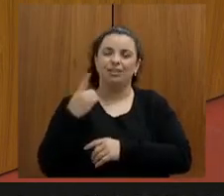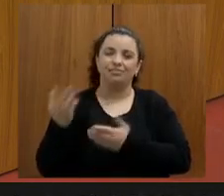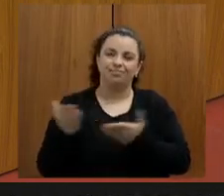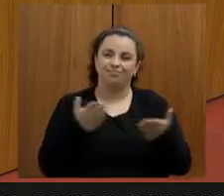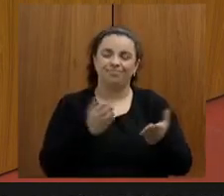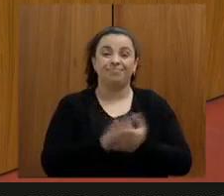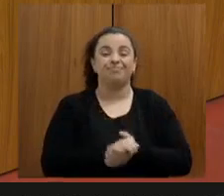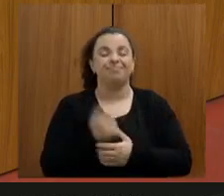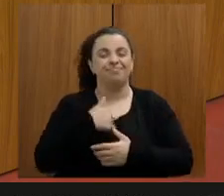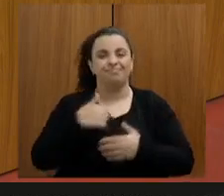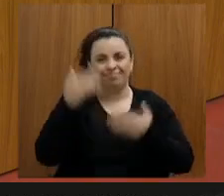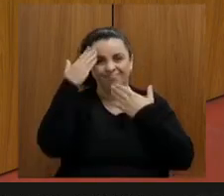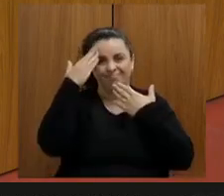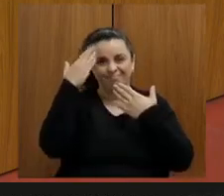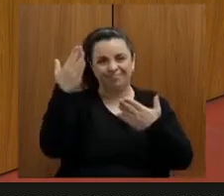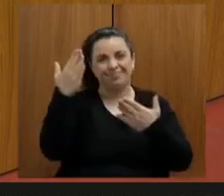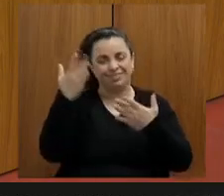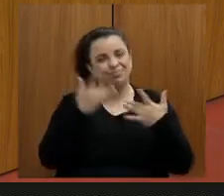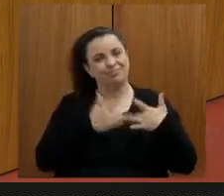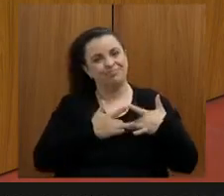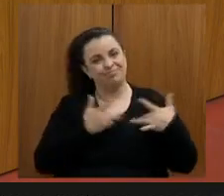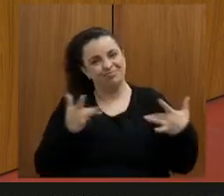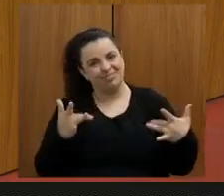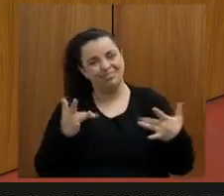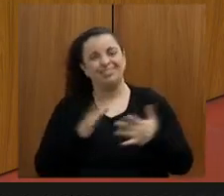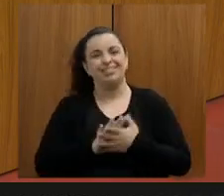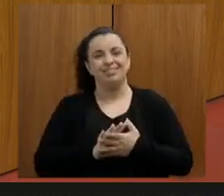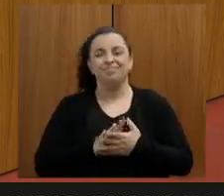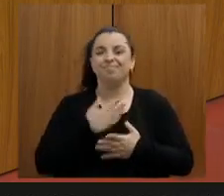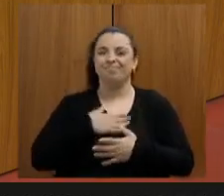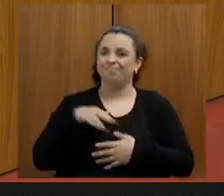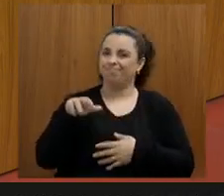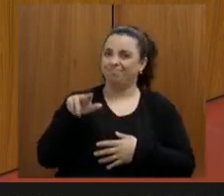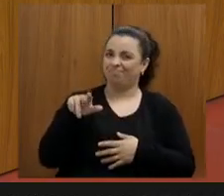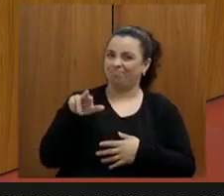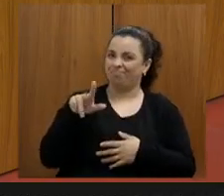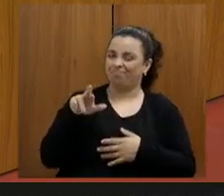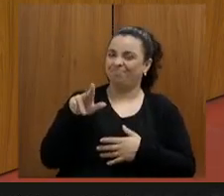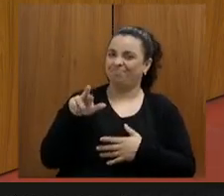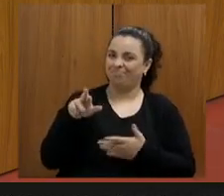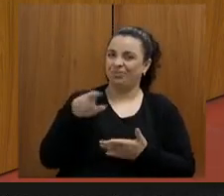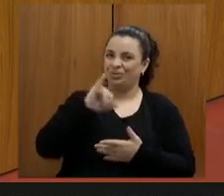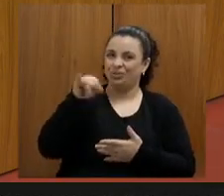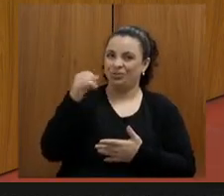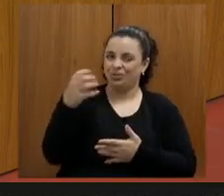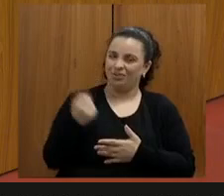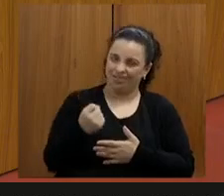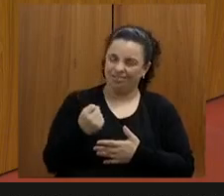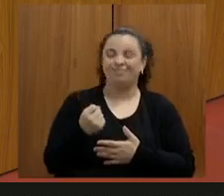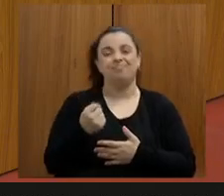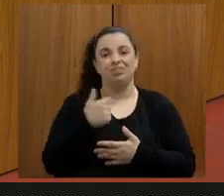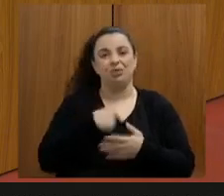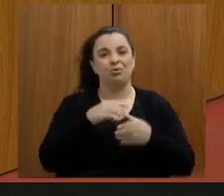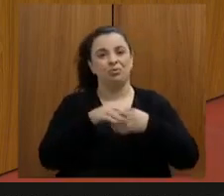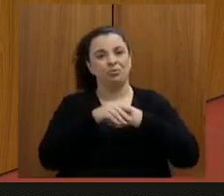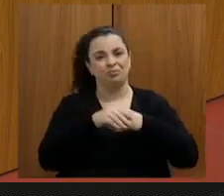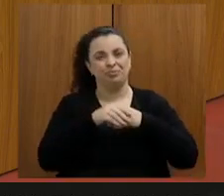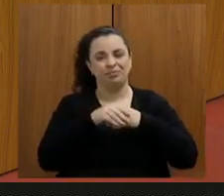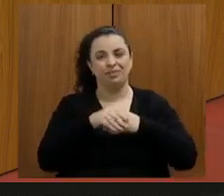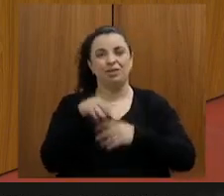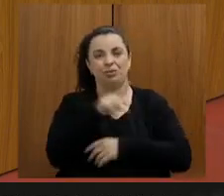eu agradeço a gentileza do meu irmão Deputado João Leite né quero cumprimentar o presidente